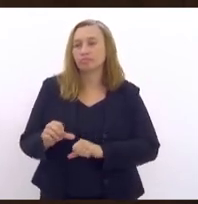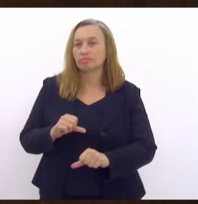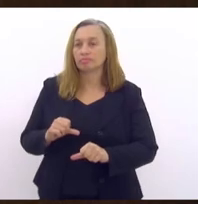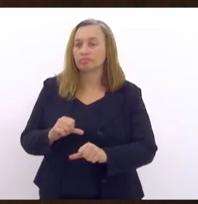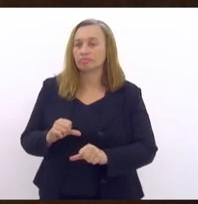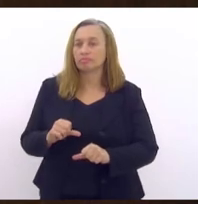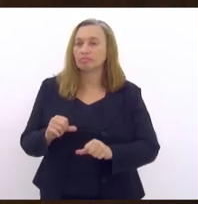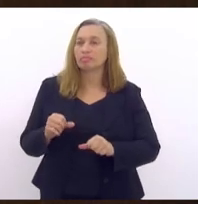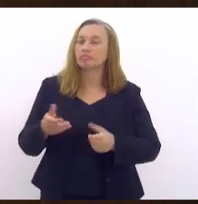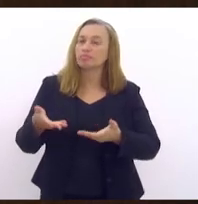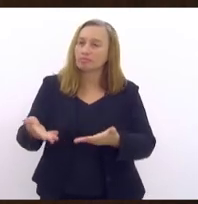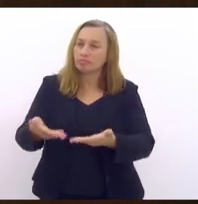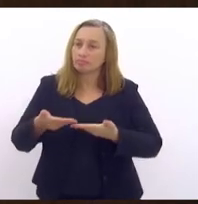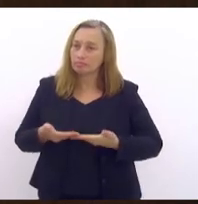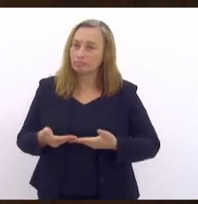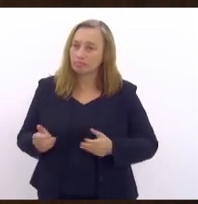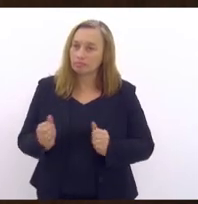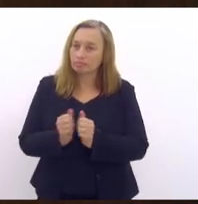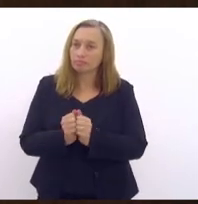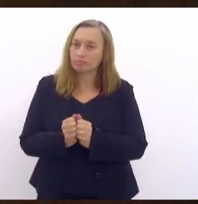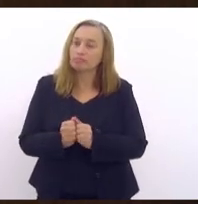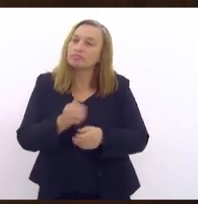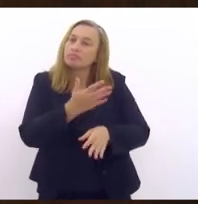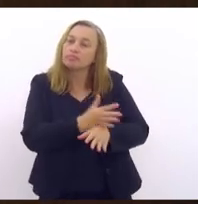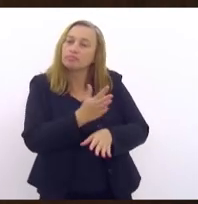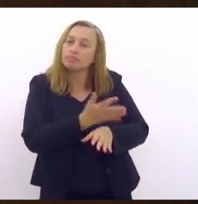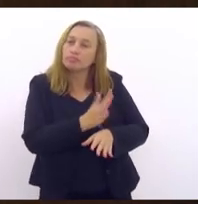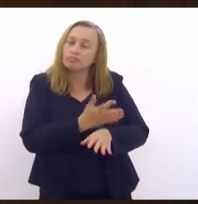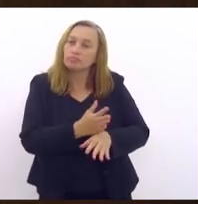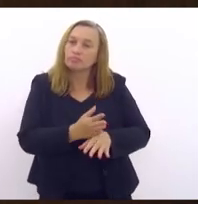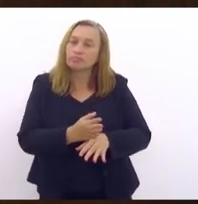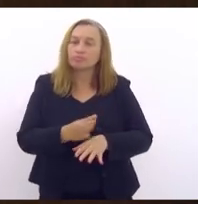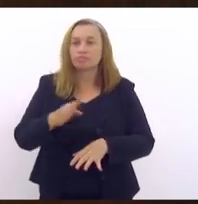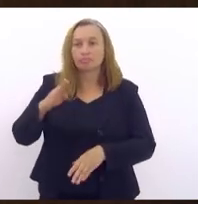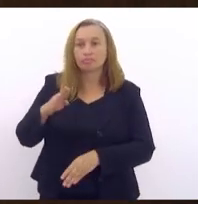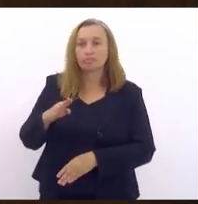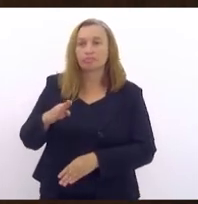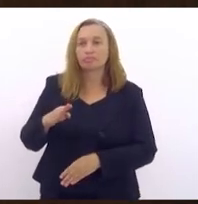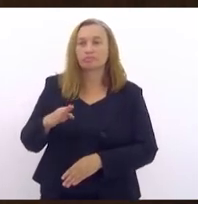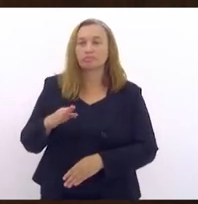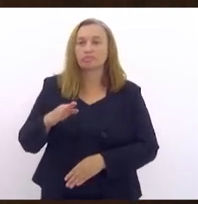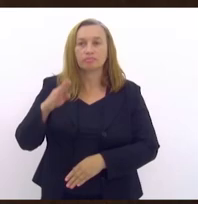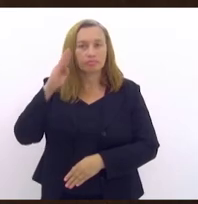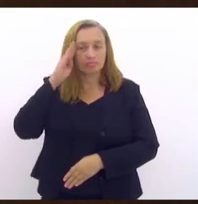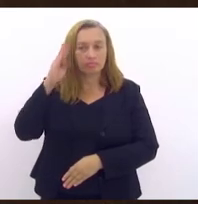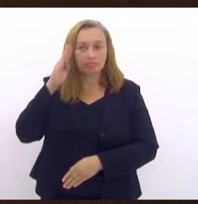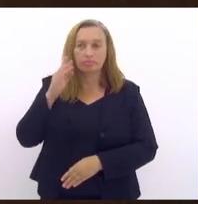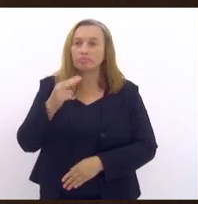jogo, de forma que serão treinados pelas forças de segurança, justamente